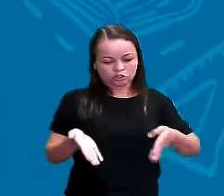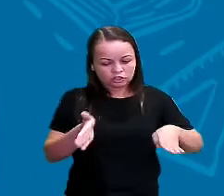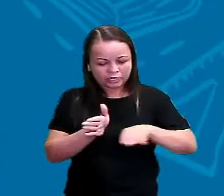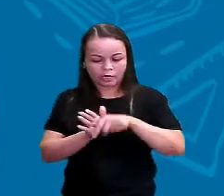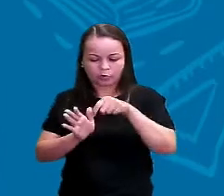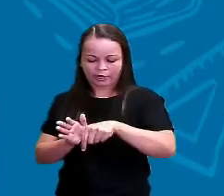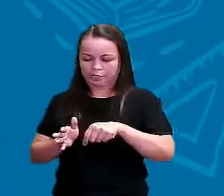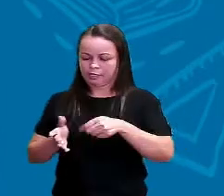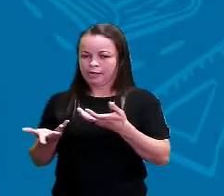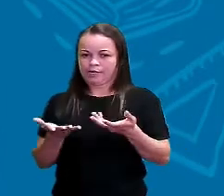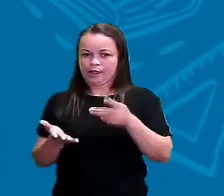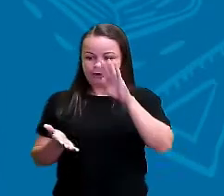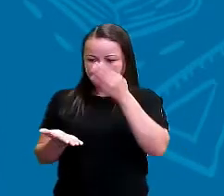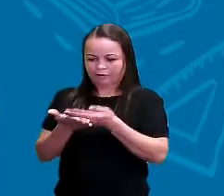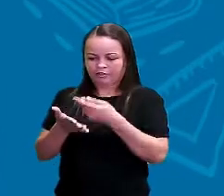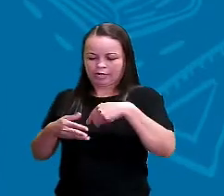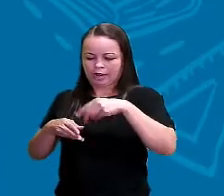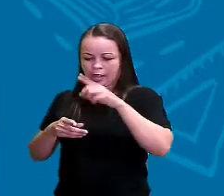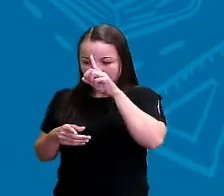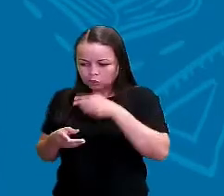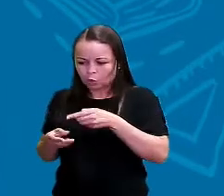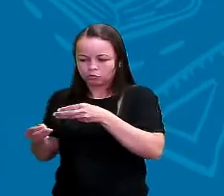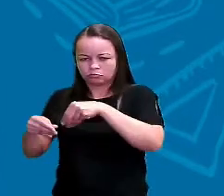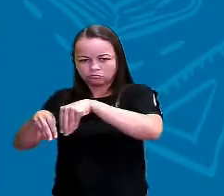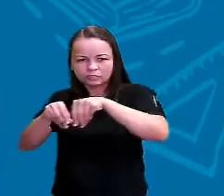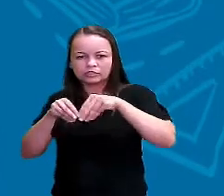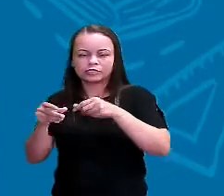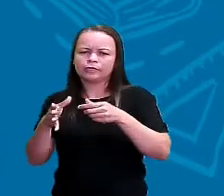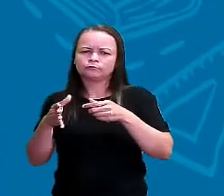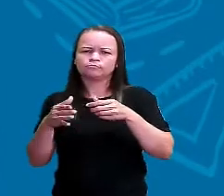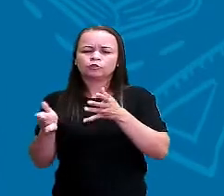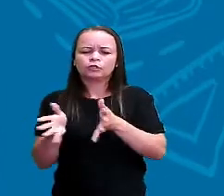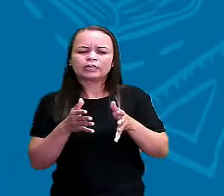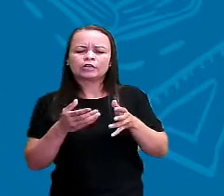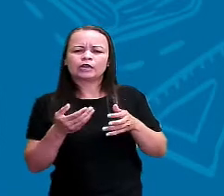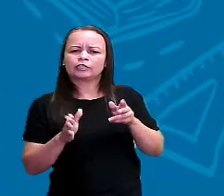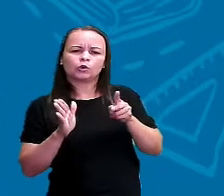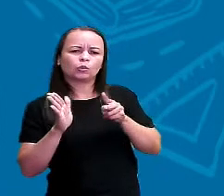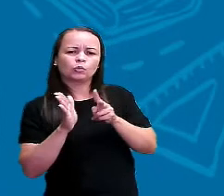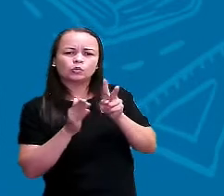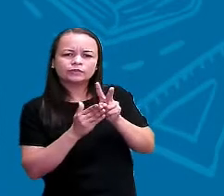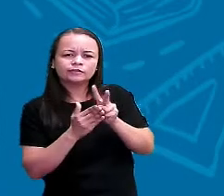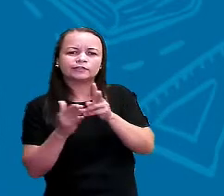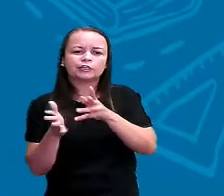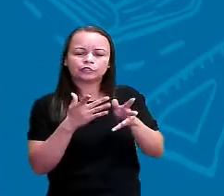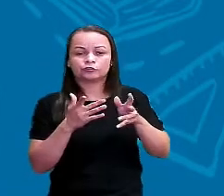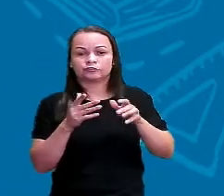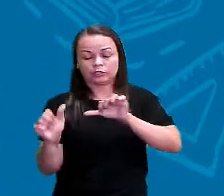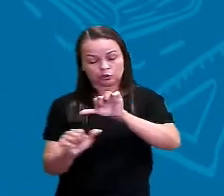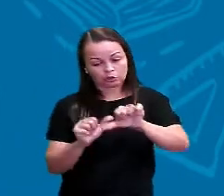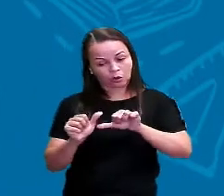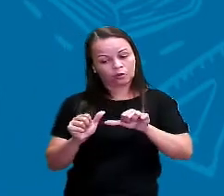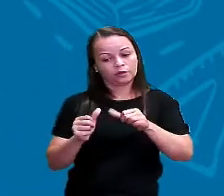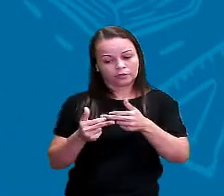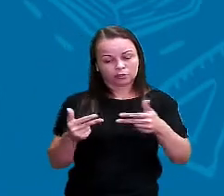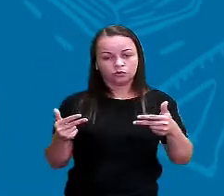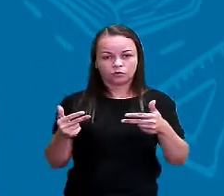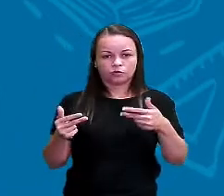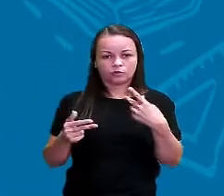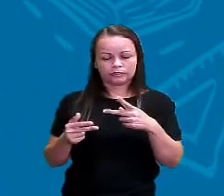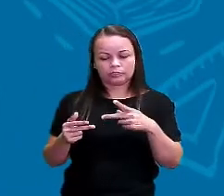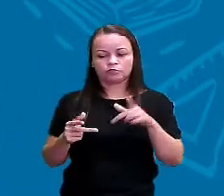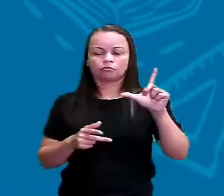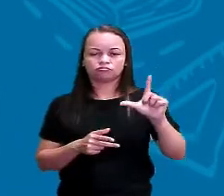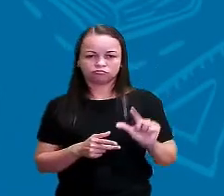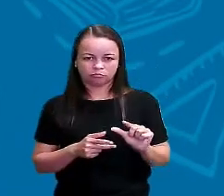levaram em consideração que os índios já moravam aqui no Brasil. Eles fizeram algumas trocas com os índios, mas isso durou pouco, porque